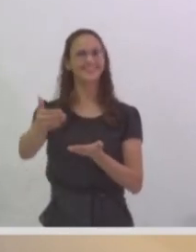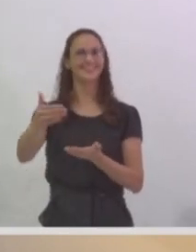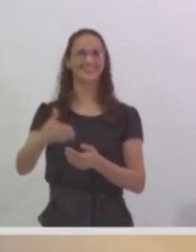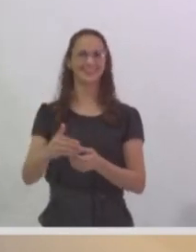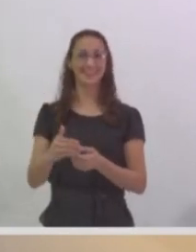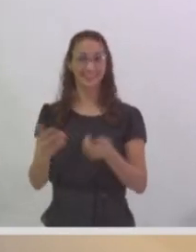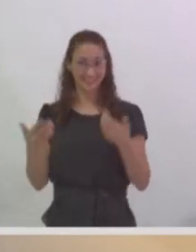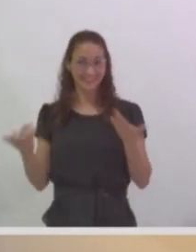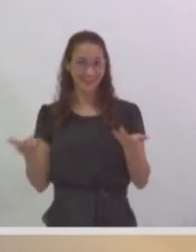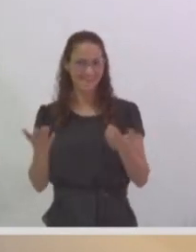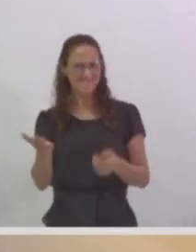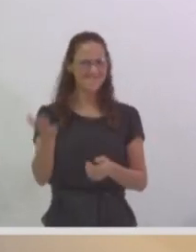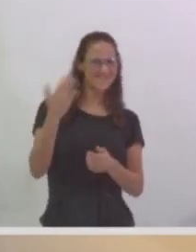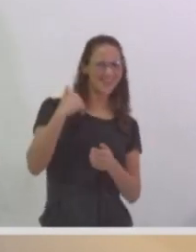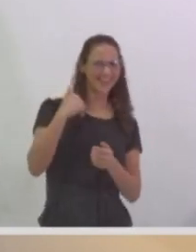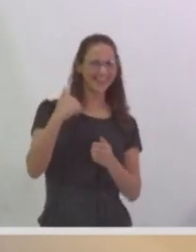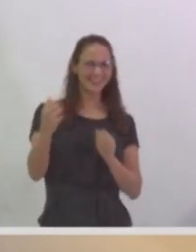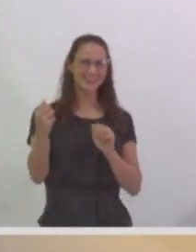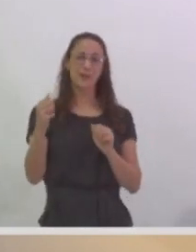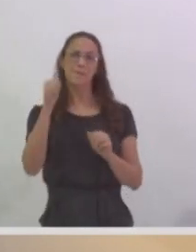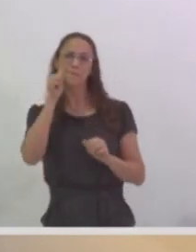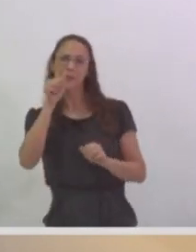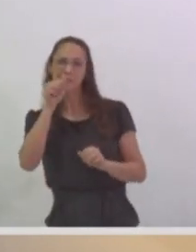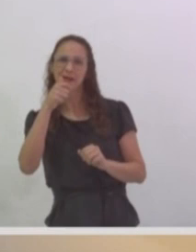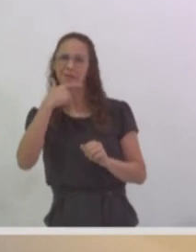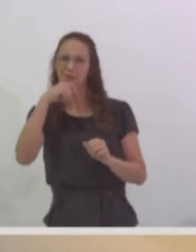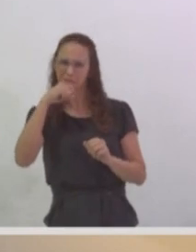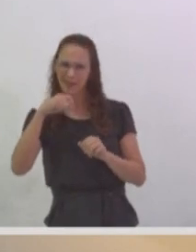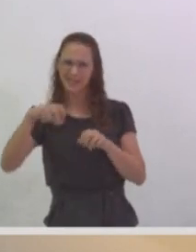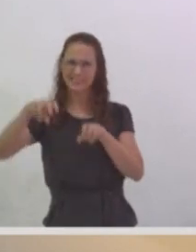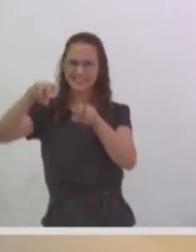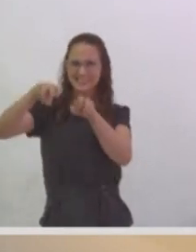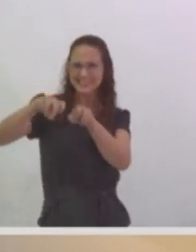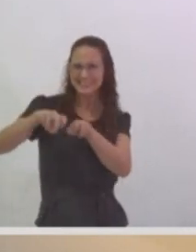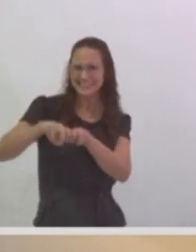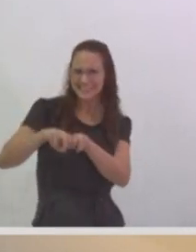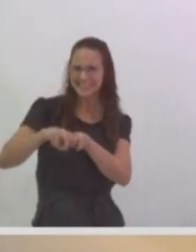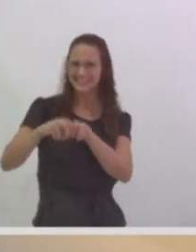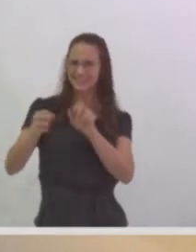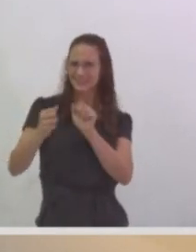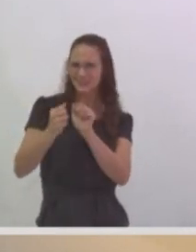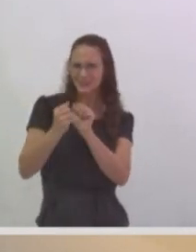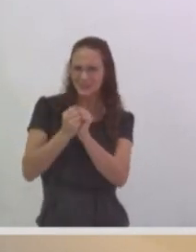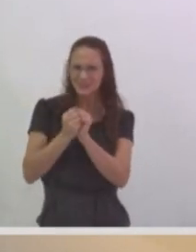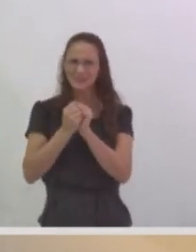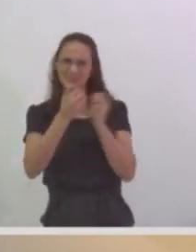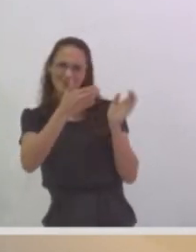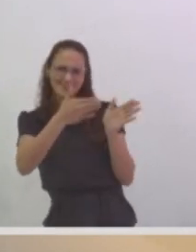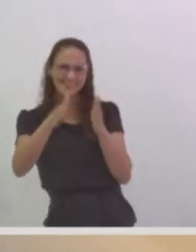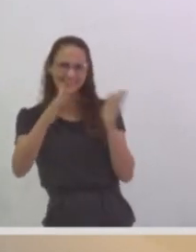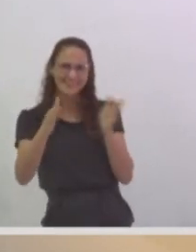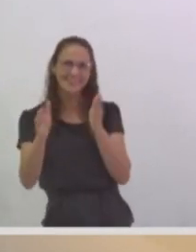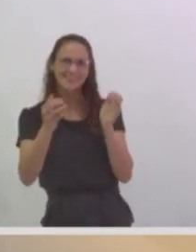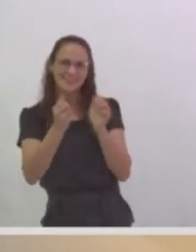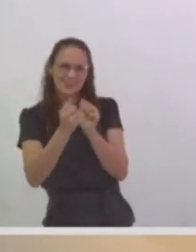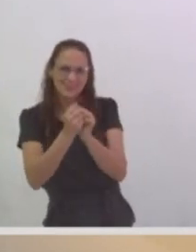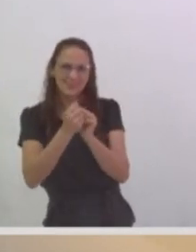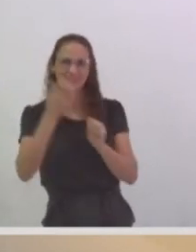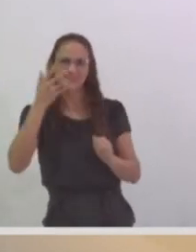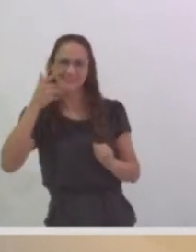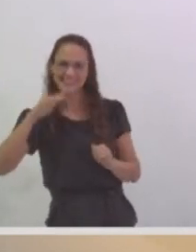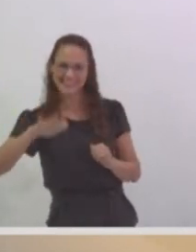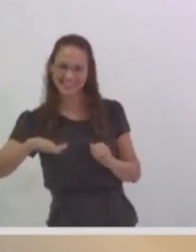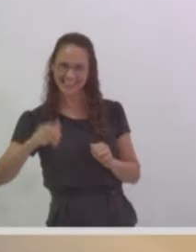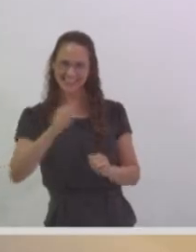para cá, puxa a cadeira, você, papai, mamãe, faça parte dessa aula virtual junto com a gente, aí do lado dos nossos alunos, para começar o nosso dia bem.